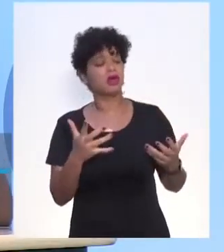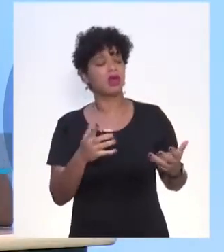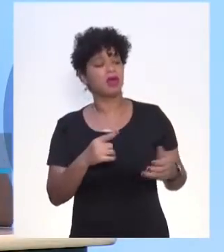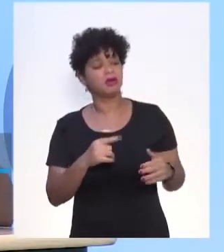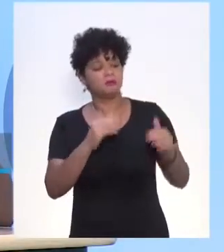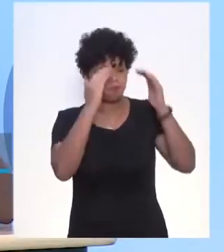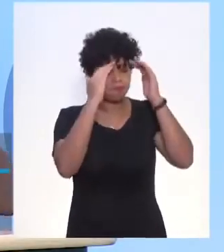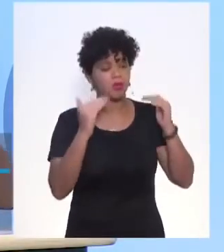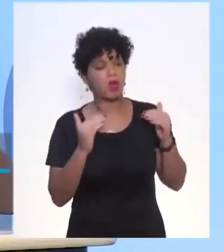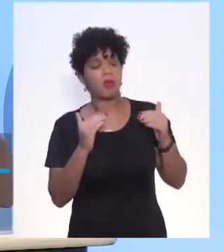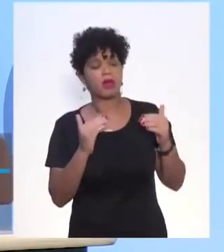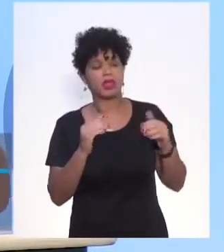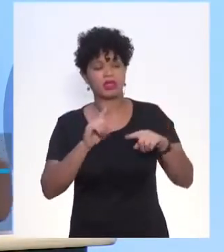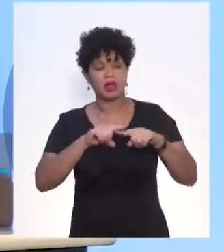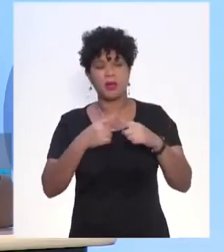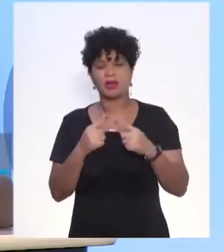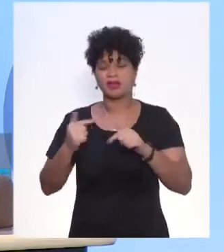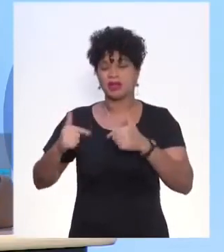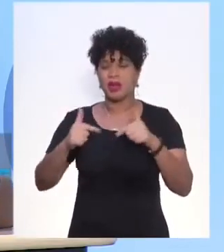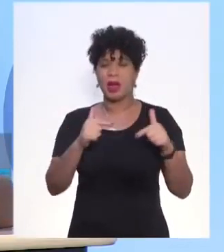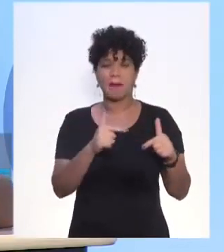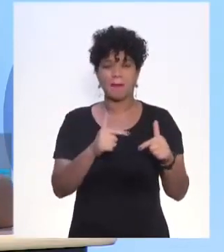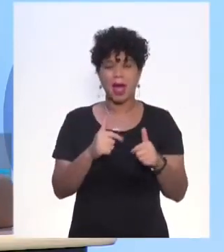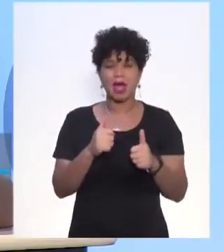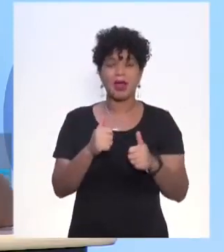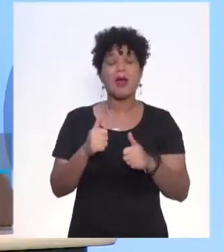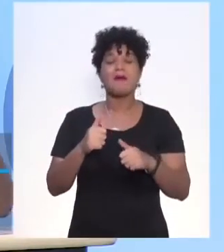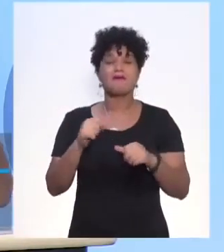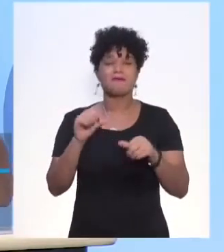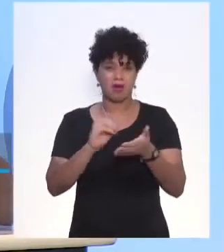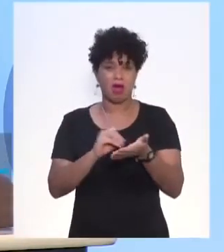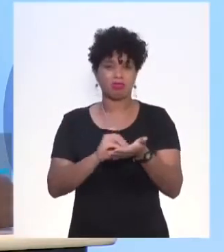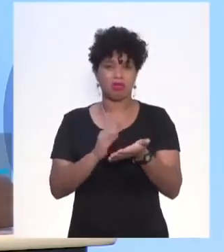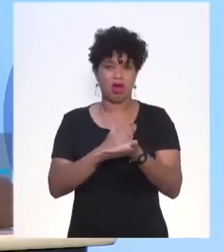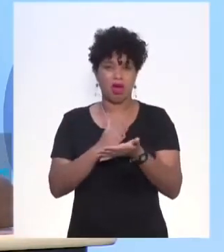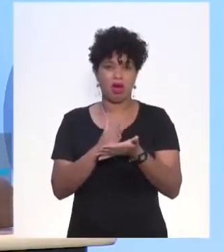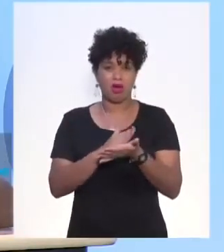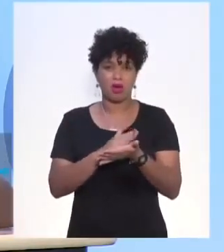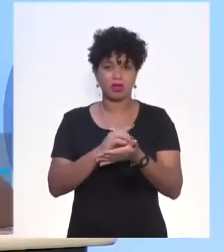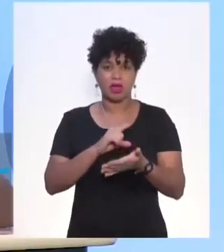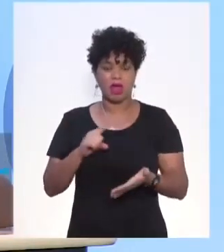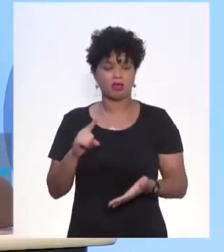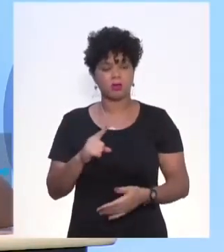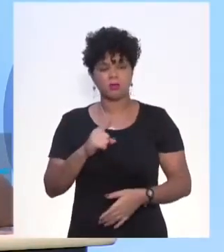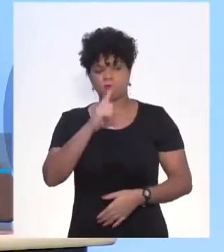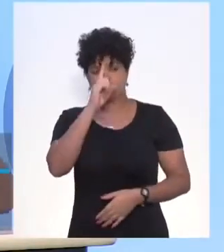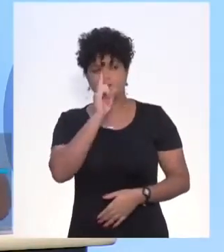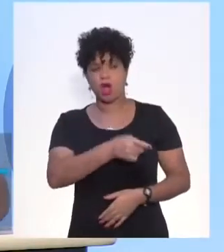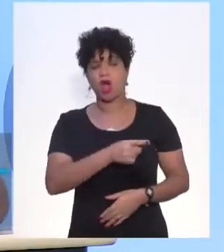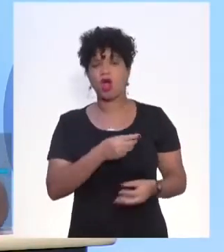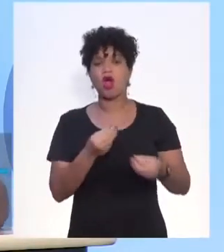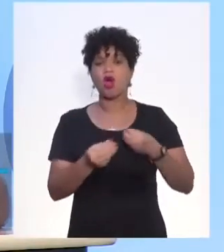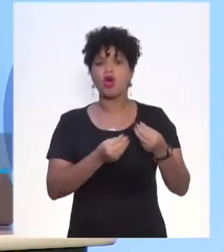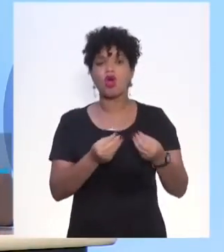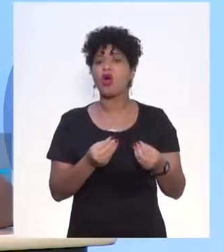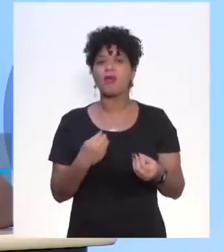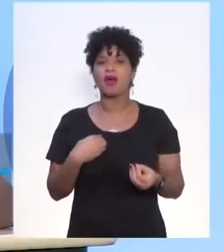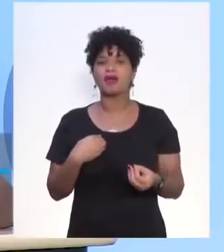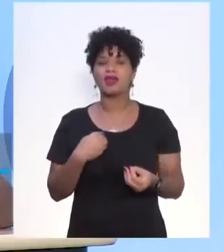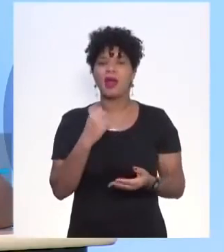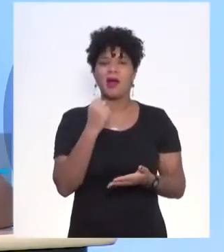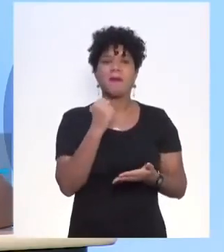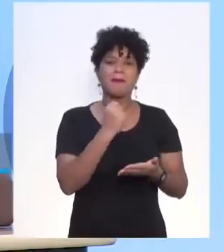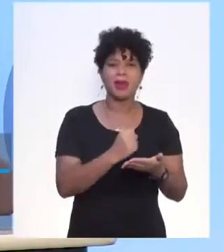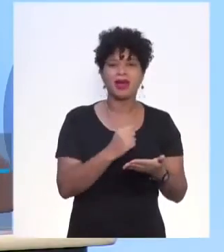autoridades belgas julgavam ser o necessário, né, o que estava programado, eles aplicavam punições a